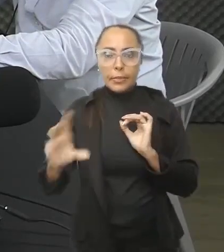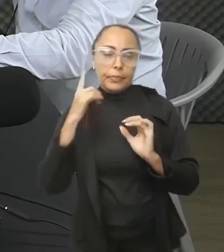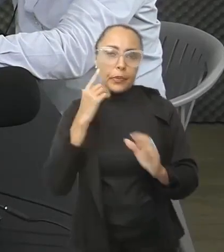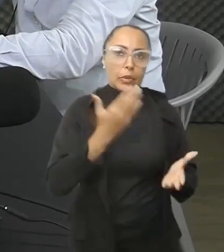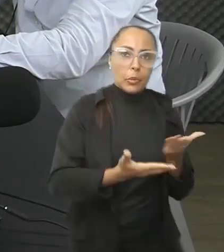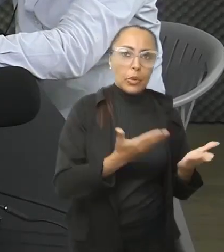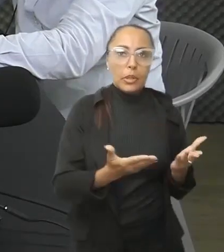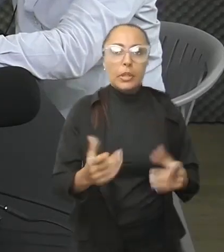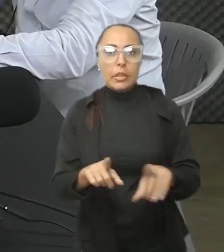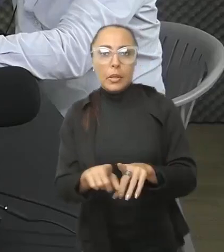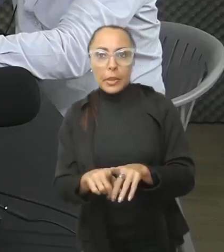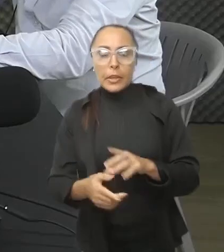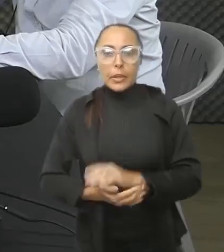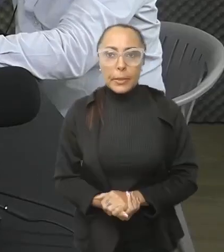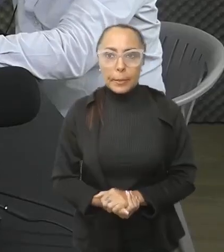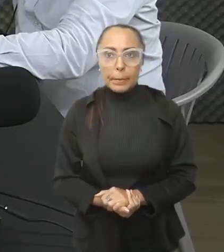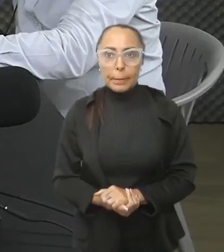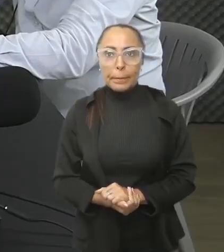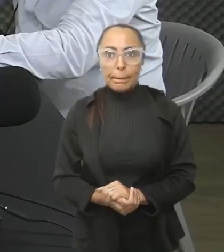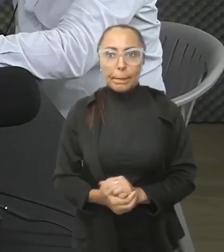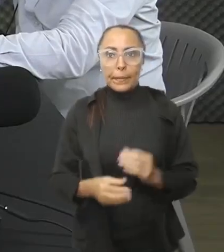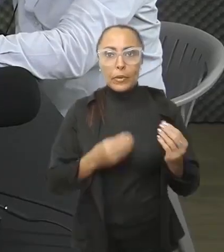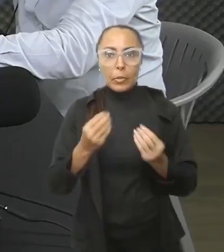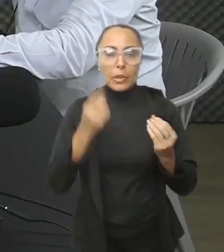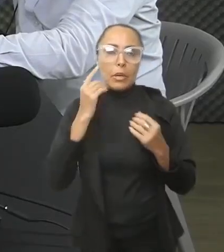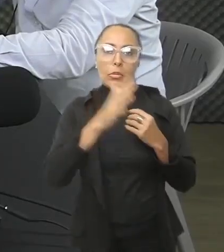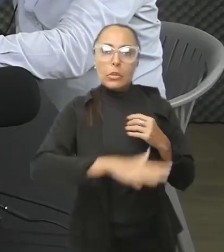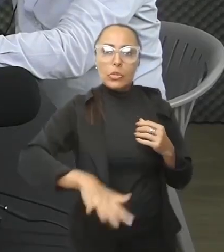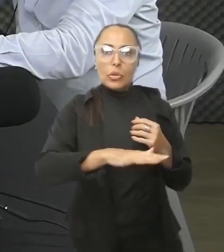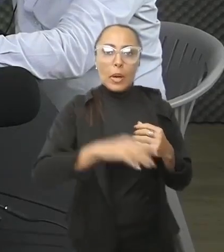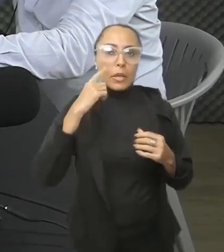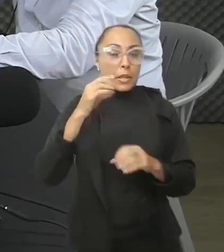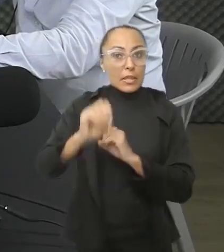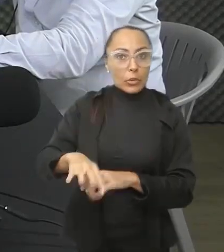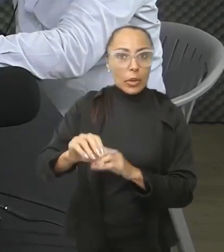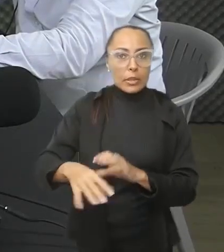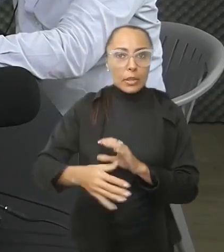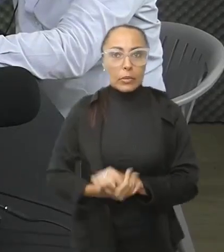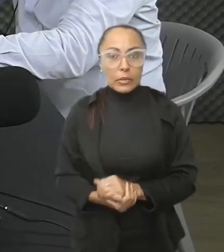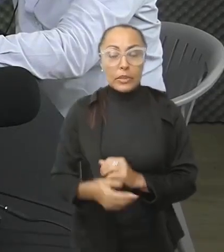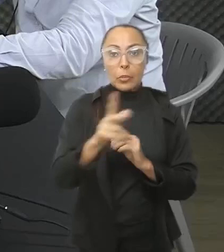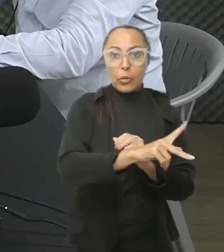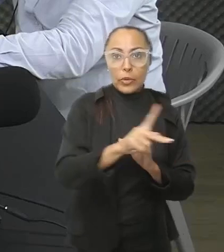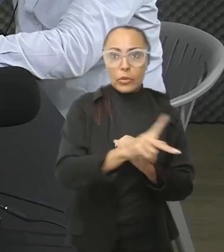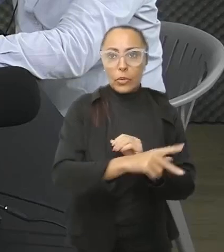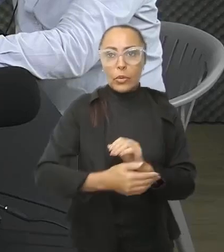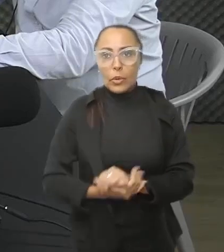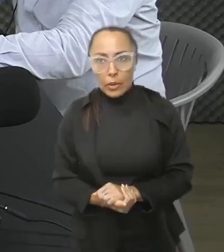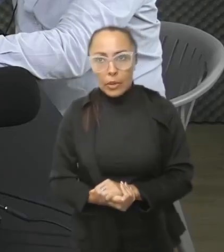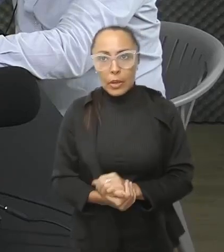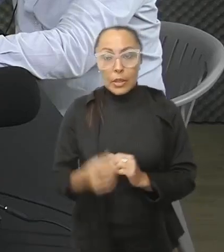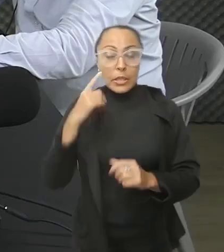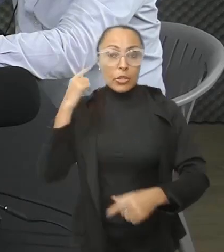digo contribuinte, é qual é o seu espaço nessa educação? Sim. Seja o professor, seja a